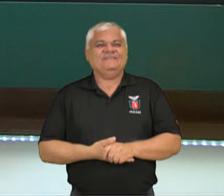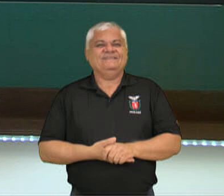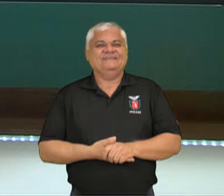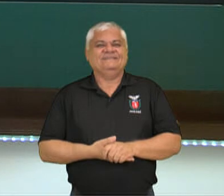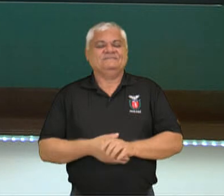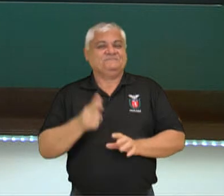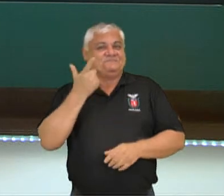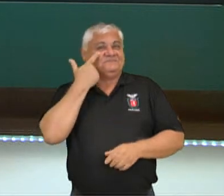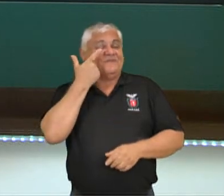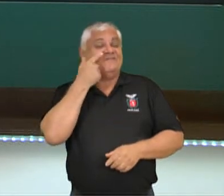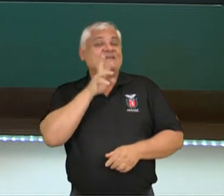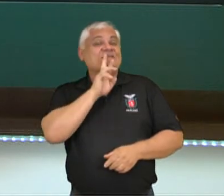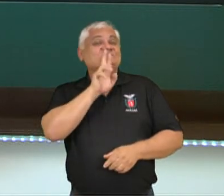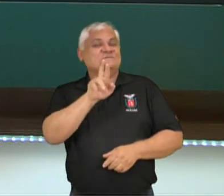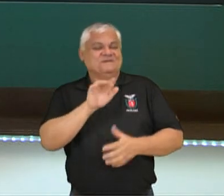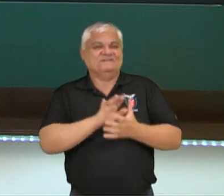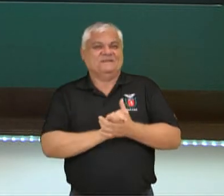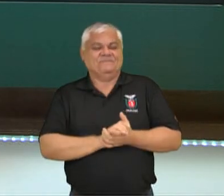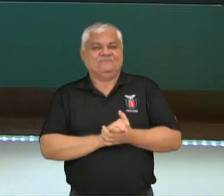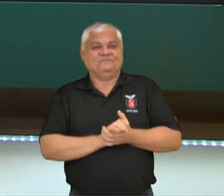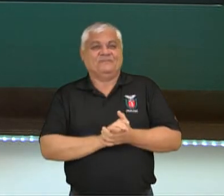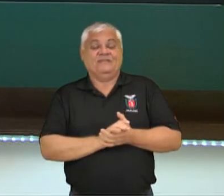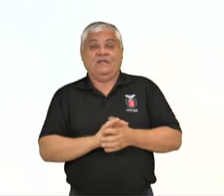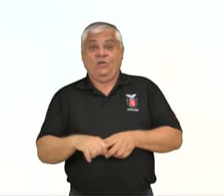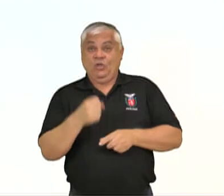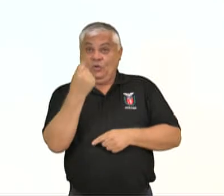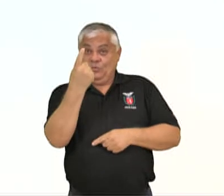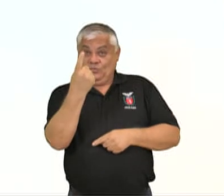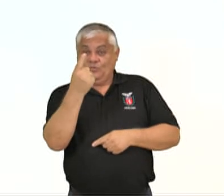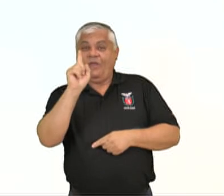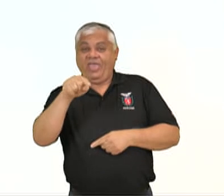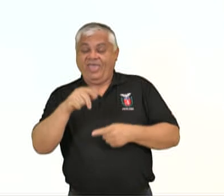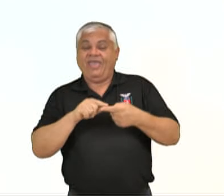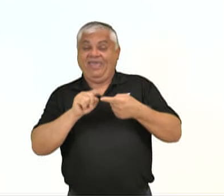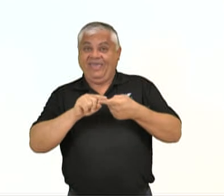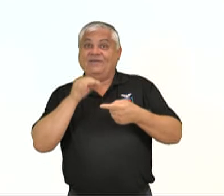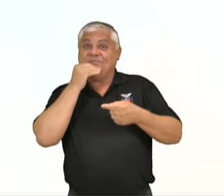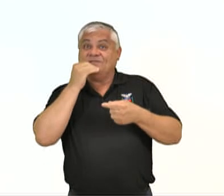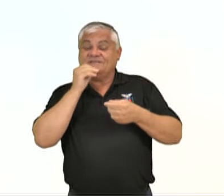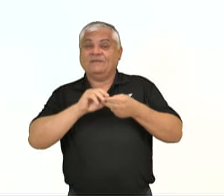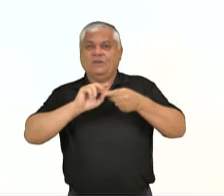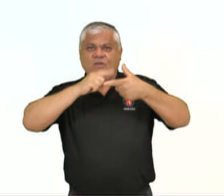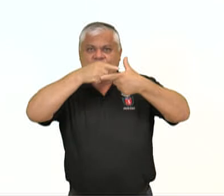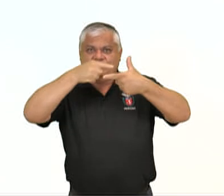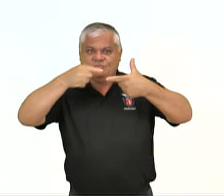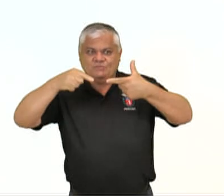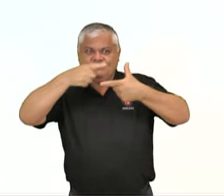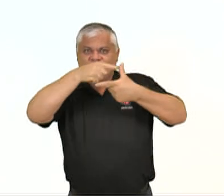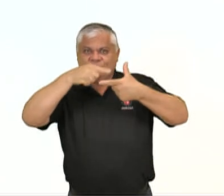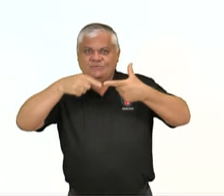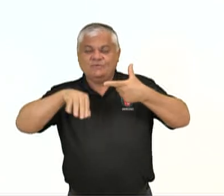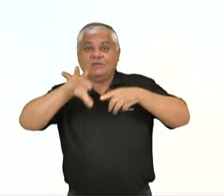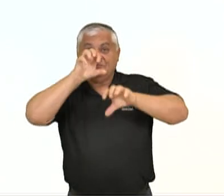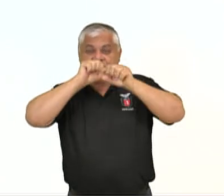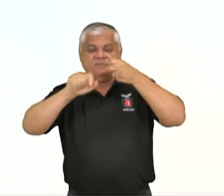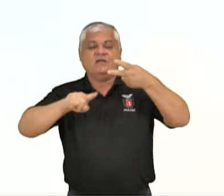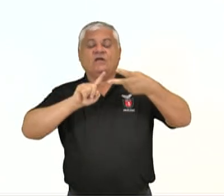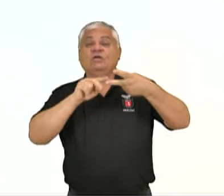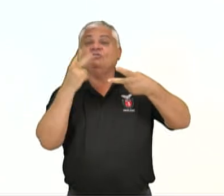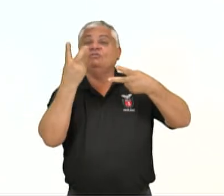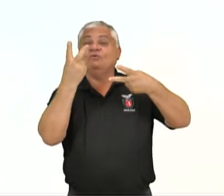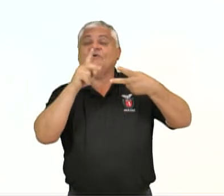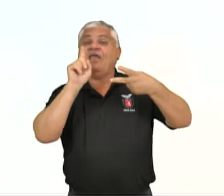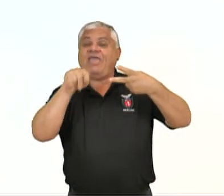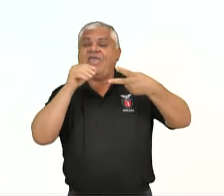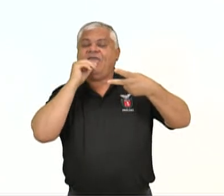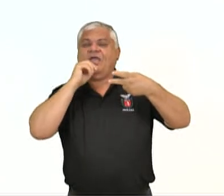Vamos lá para a nossa resposta, então? A organela 1 é representada pela mitocôndria, que faz a respiração celular. A 2 representa,